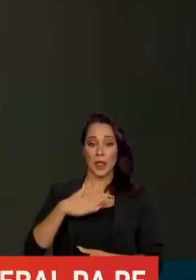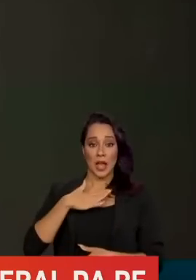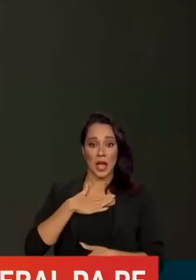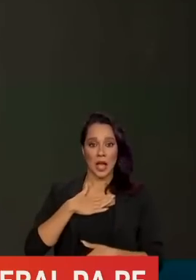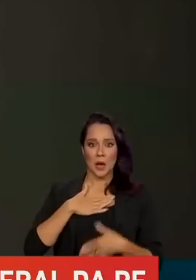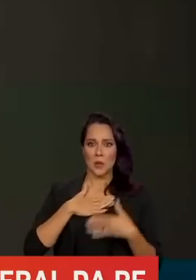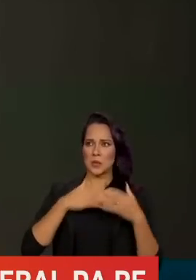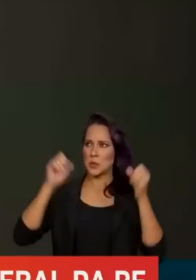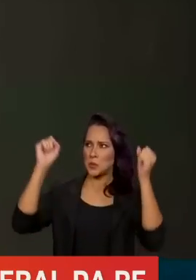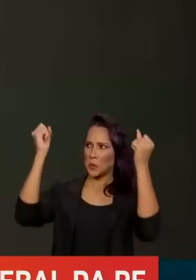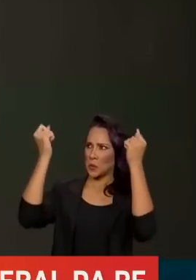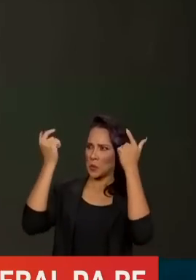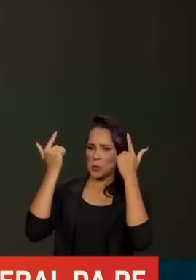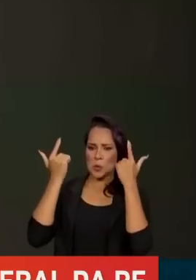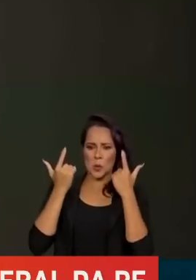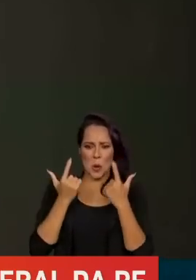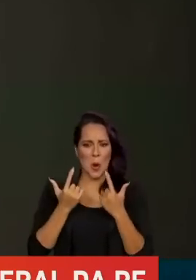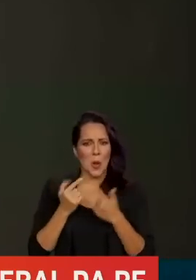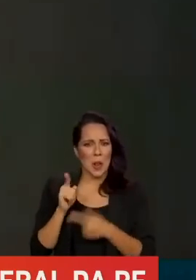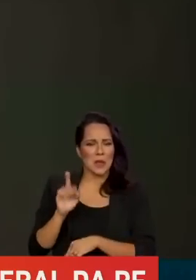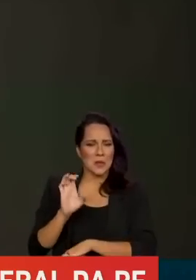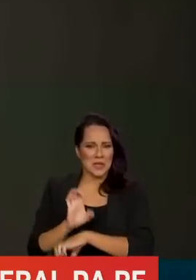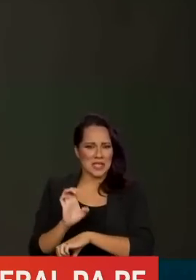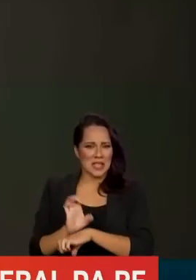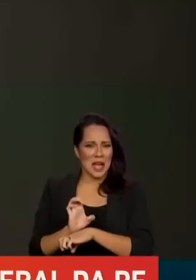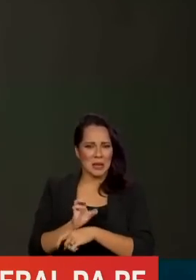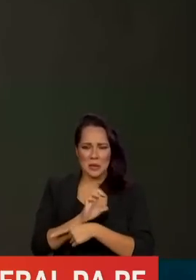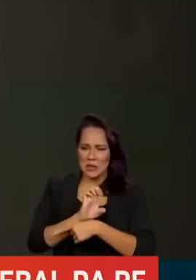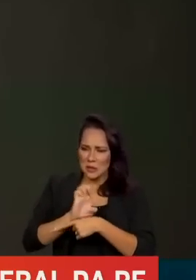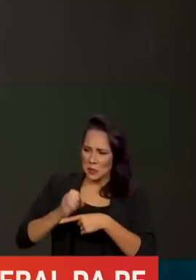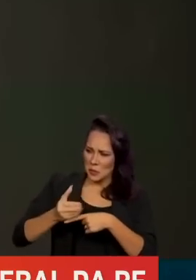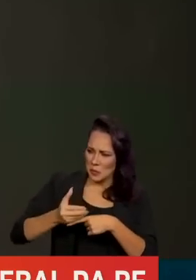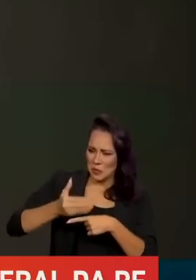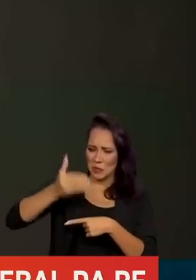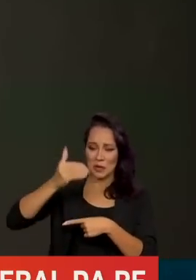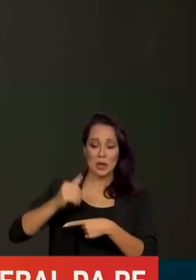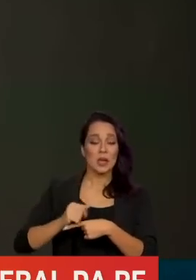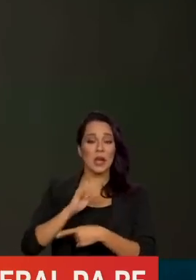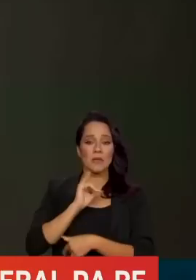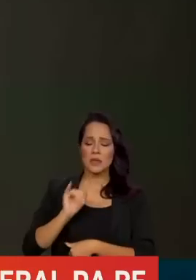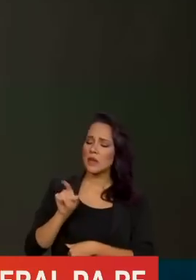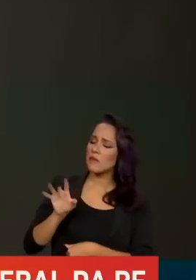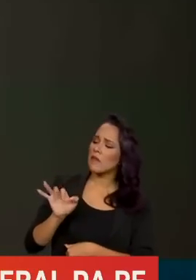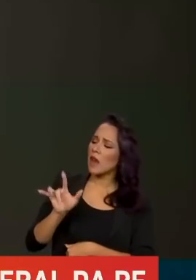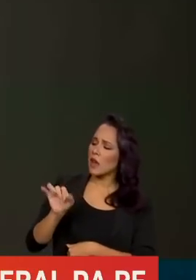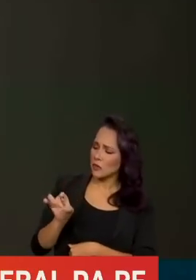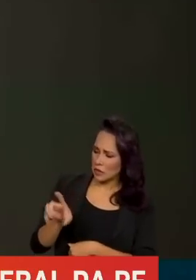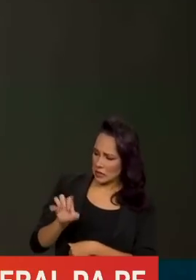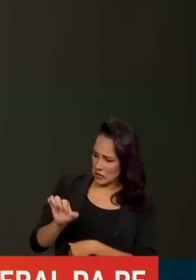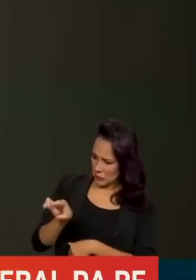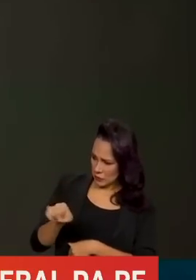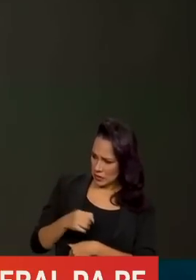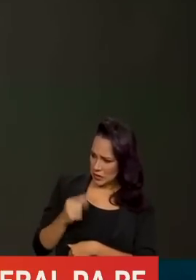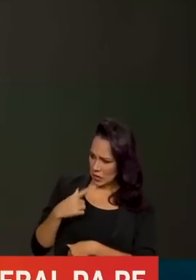como nunca do sol do nosso Estado da linha do Equador praticamente e disse assim Flávio se